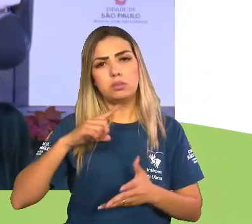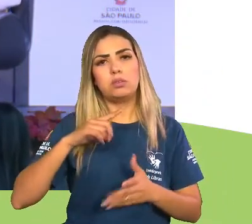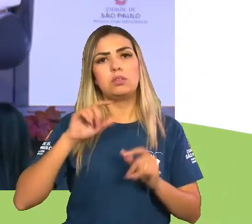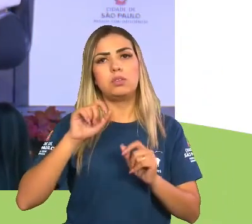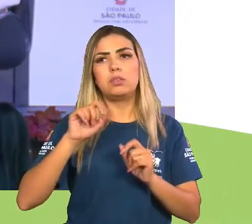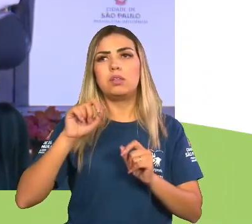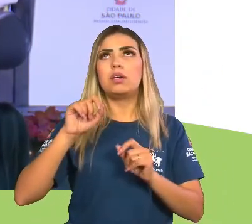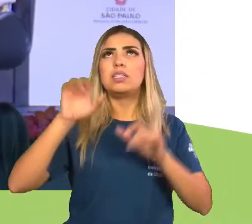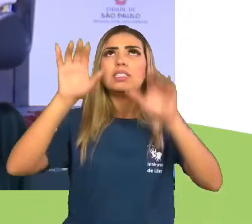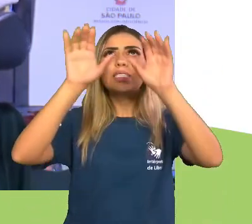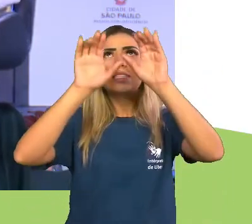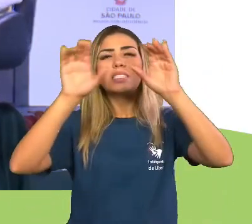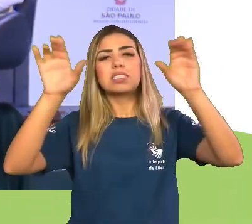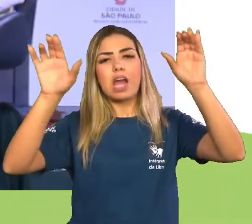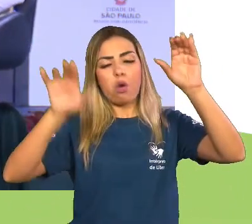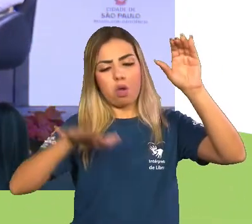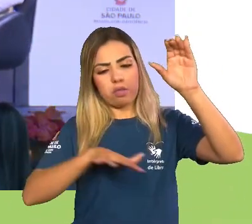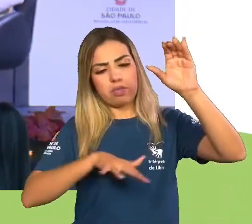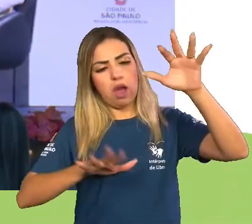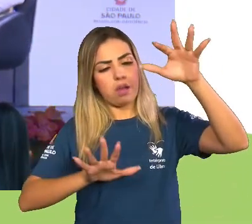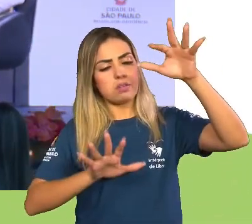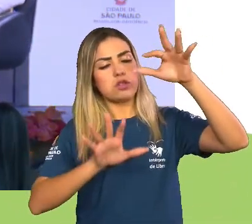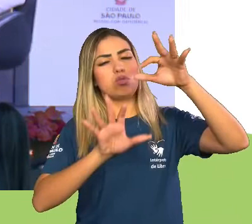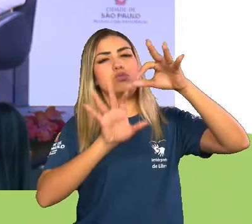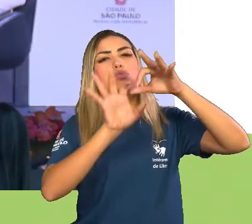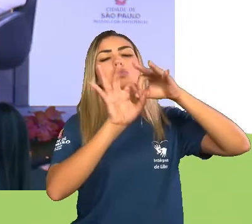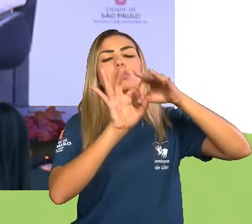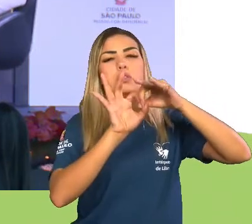entre o céu e a terra.